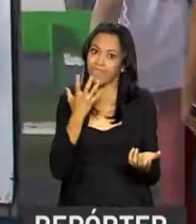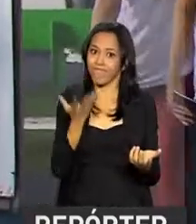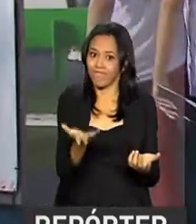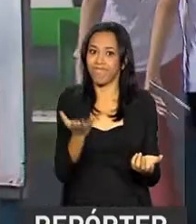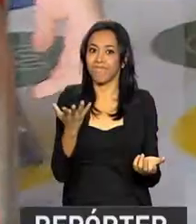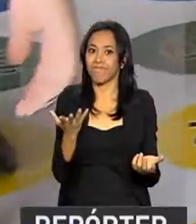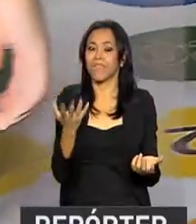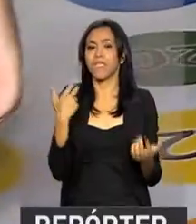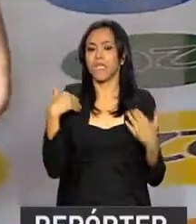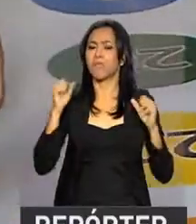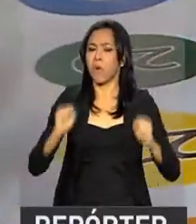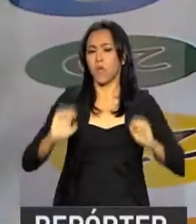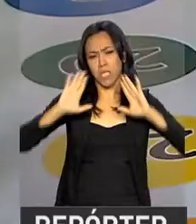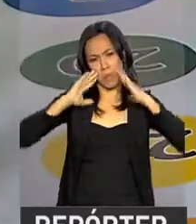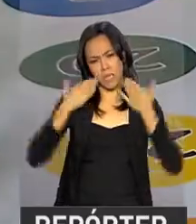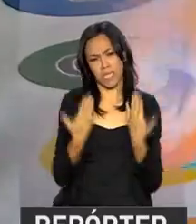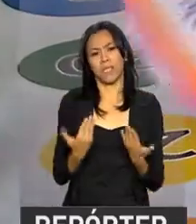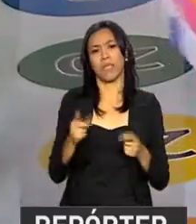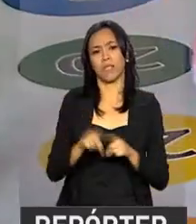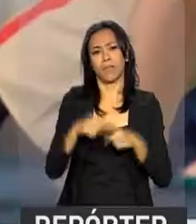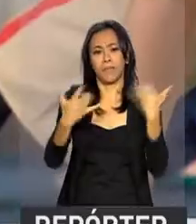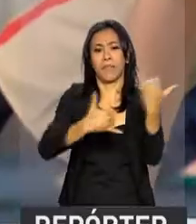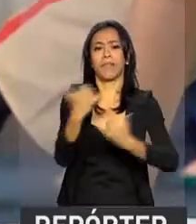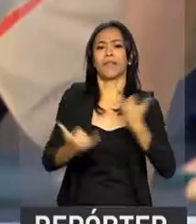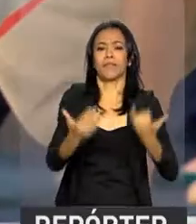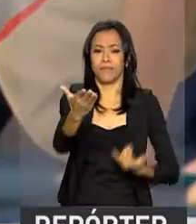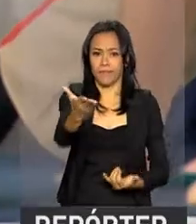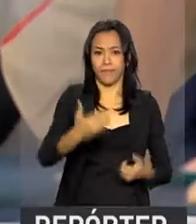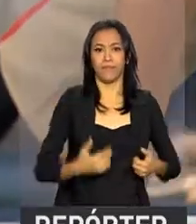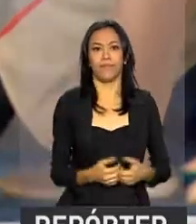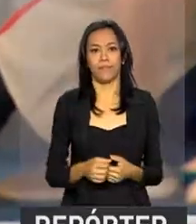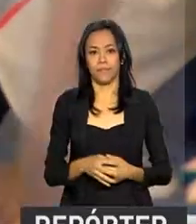também pode ser apresentada de forma divertida